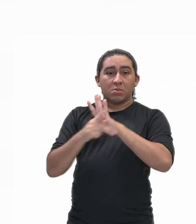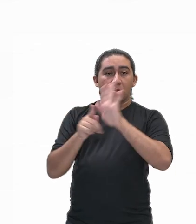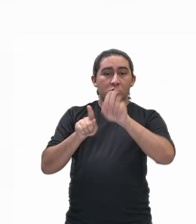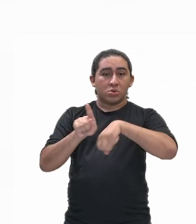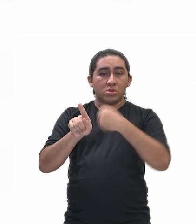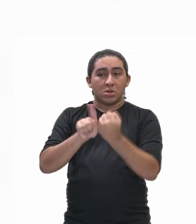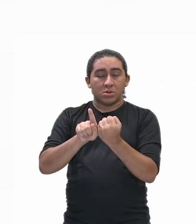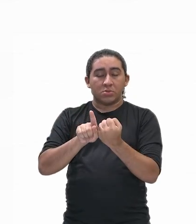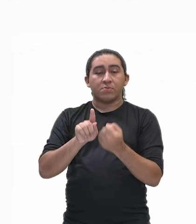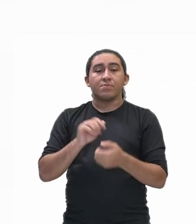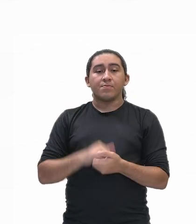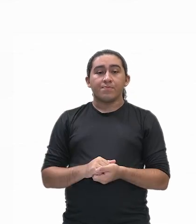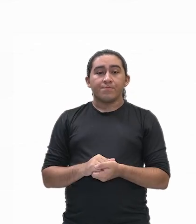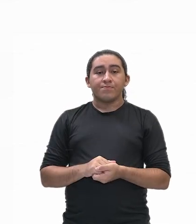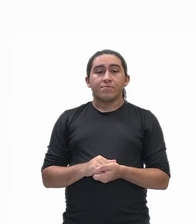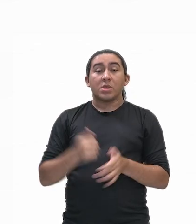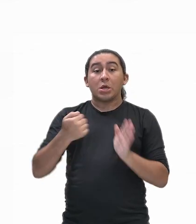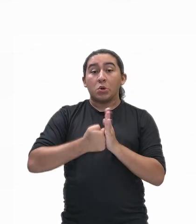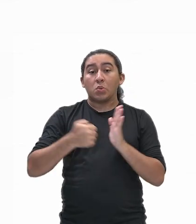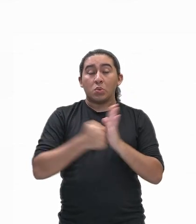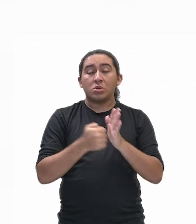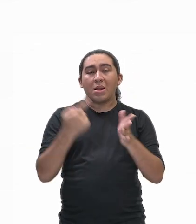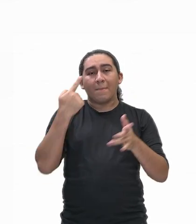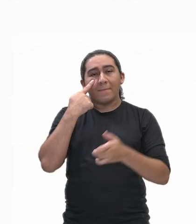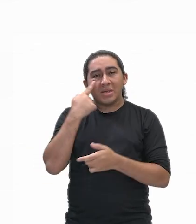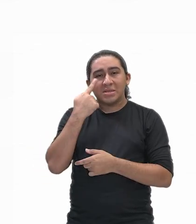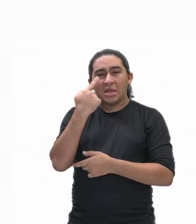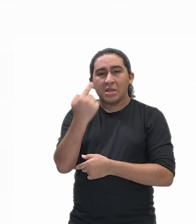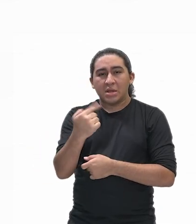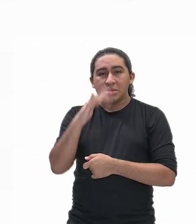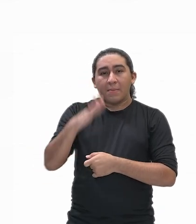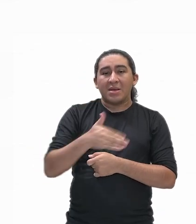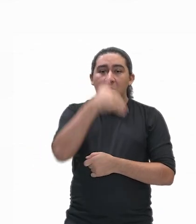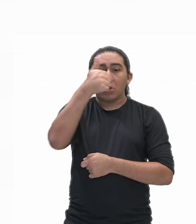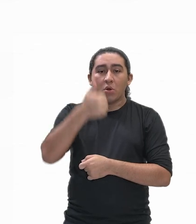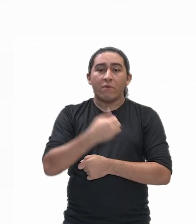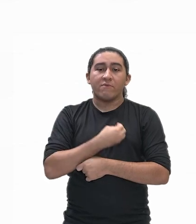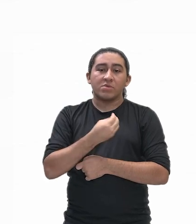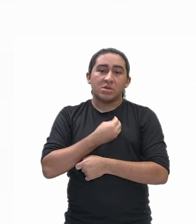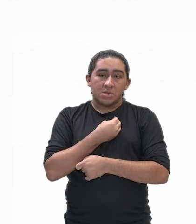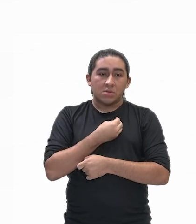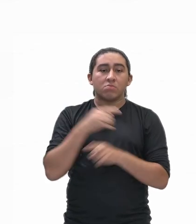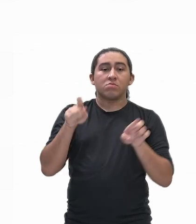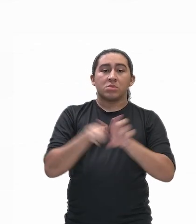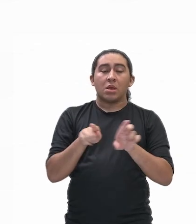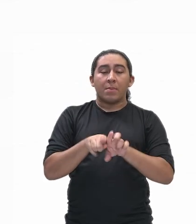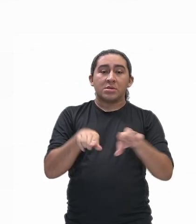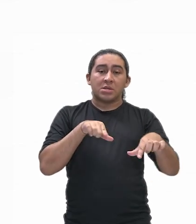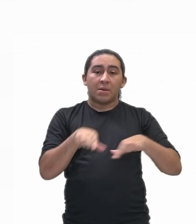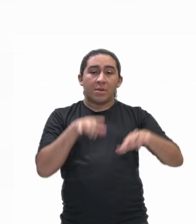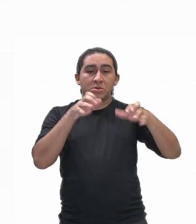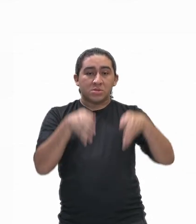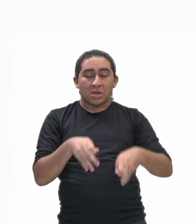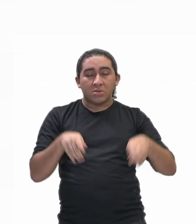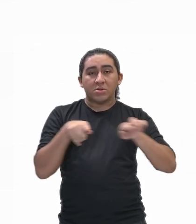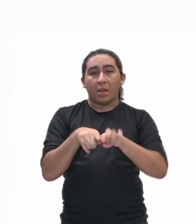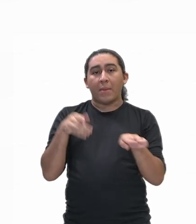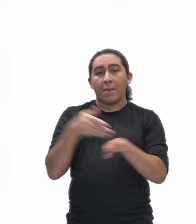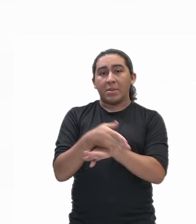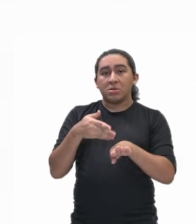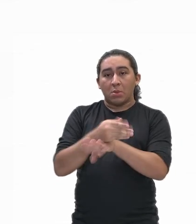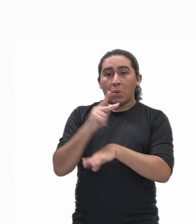sociedade. As lutas por melhorias nas condições de vida e de trabalho e por